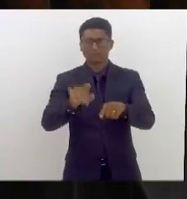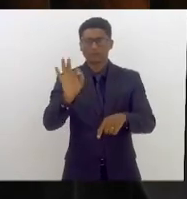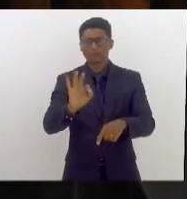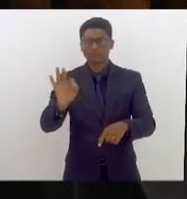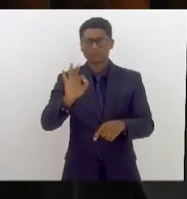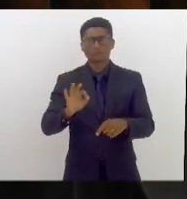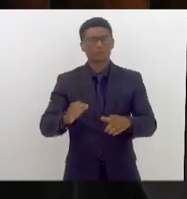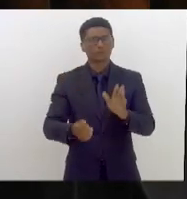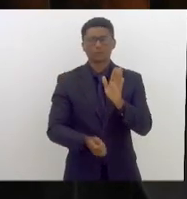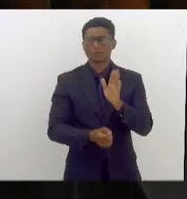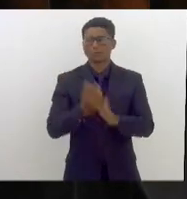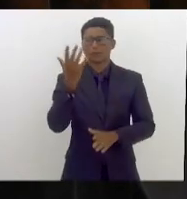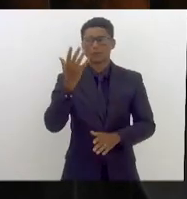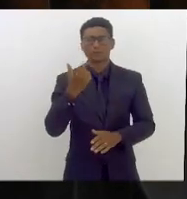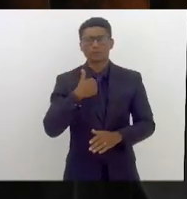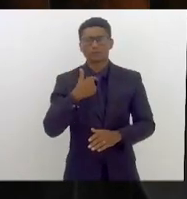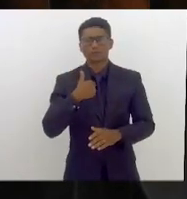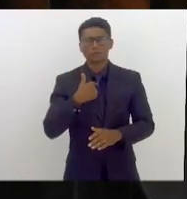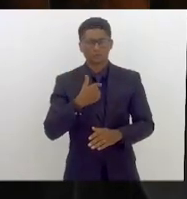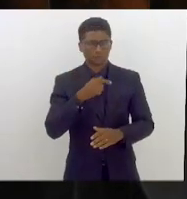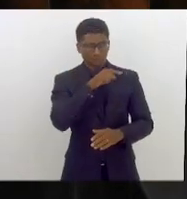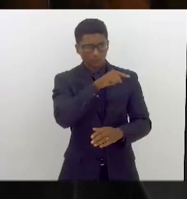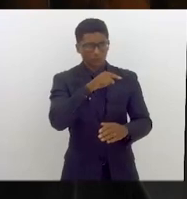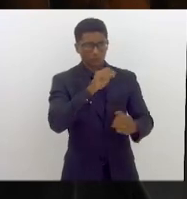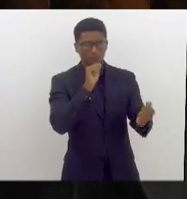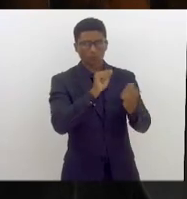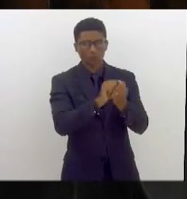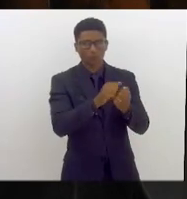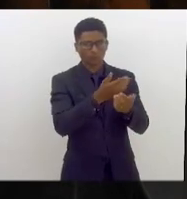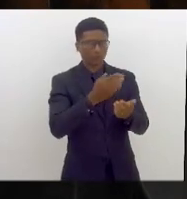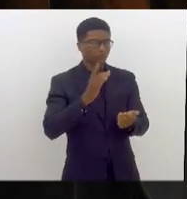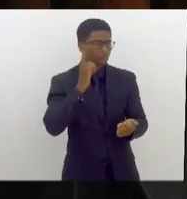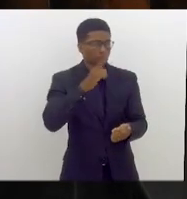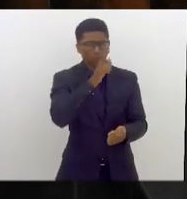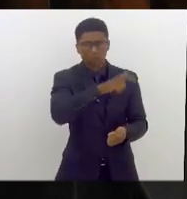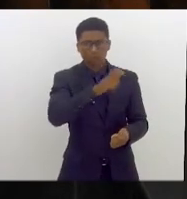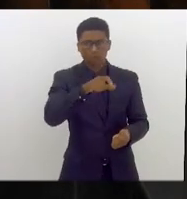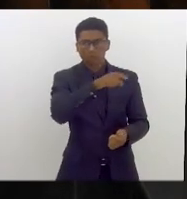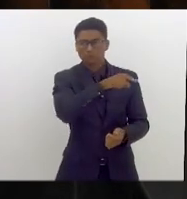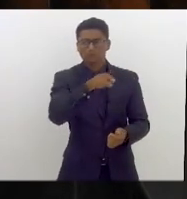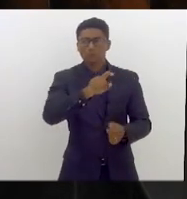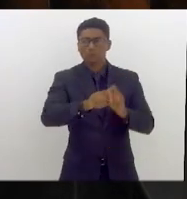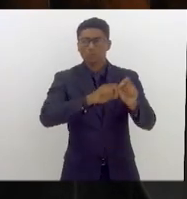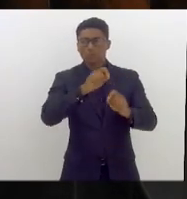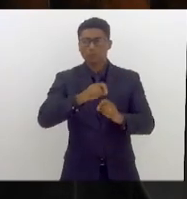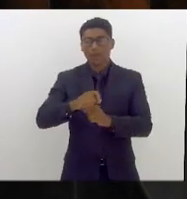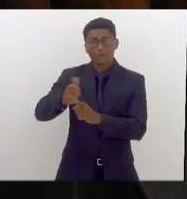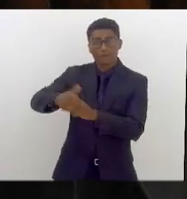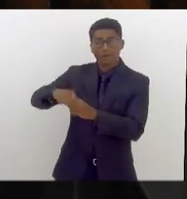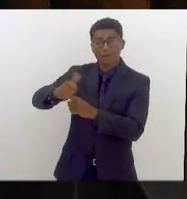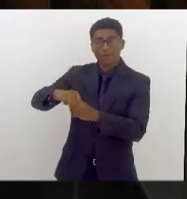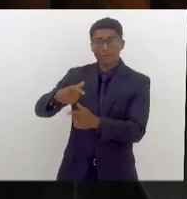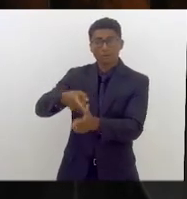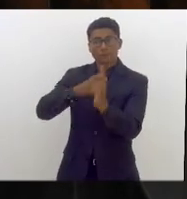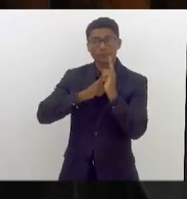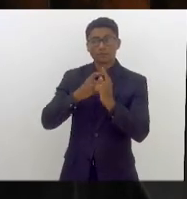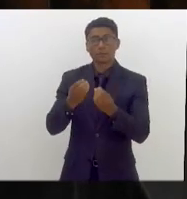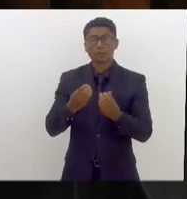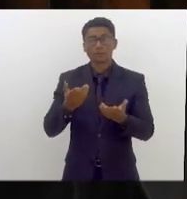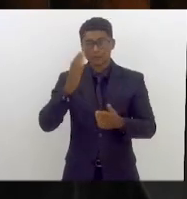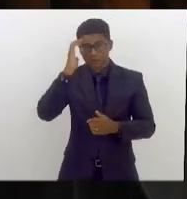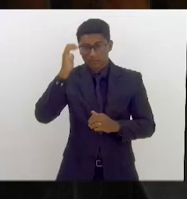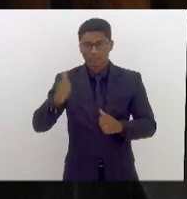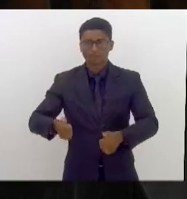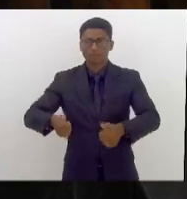associei à minoria parlamentar que propunha uma auditoria da dívida pública para que se entendesse melhor